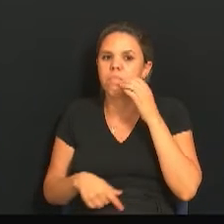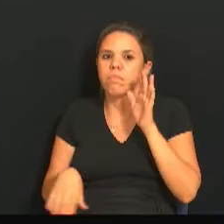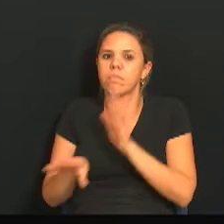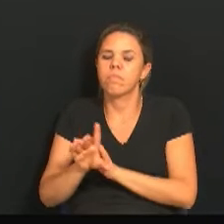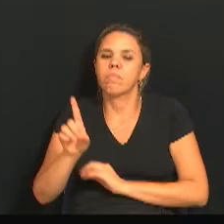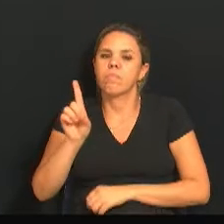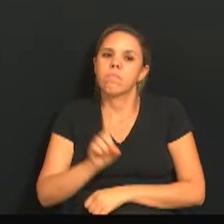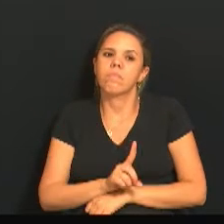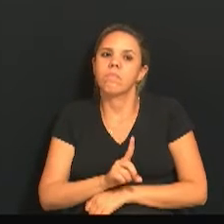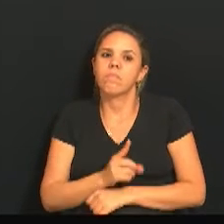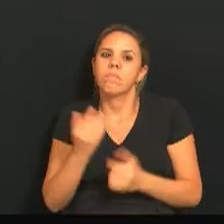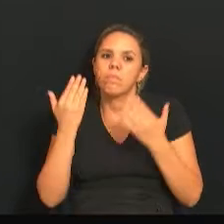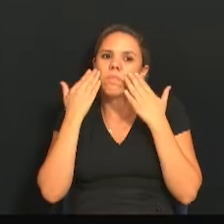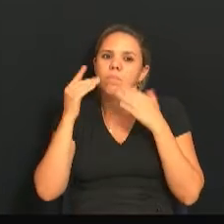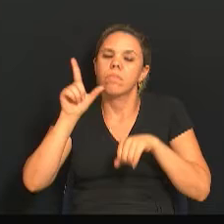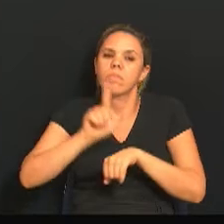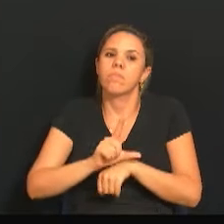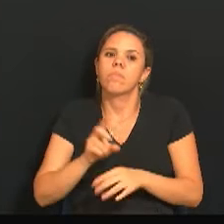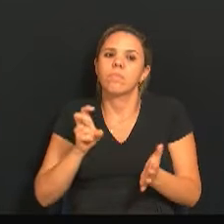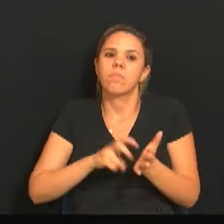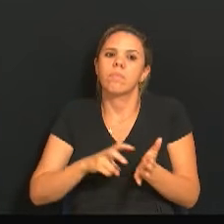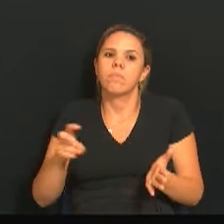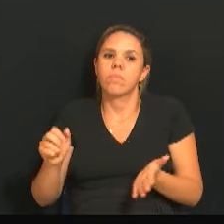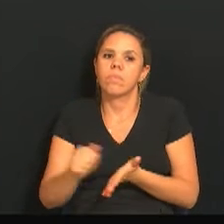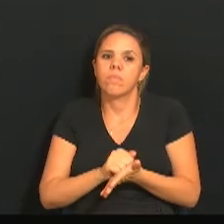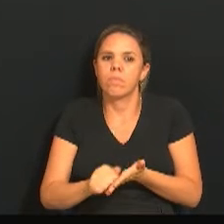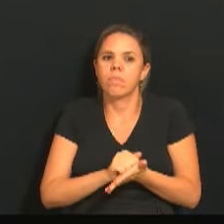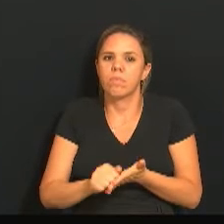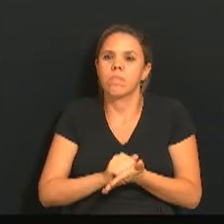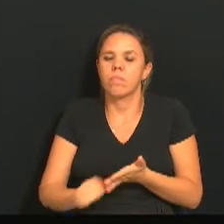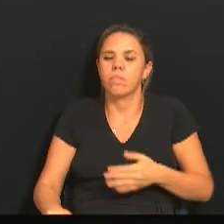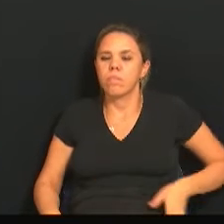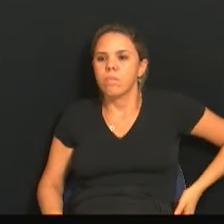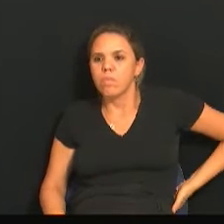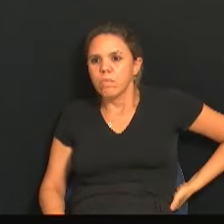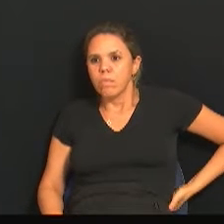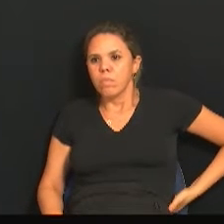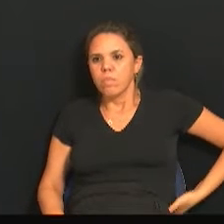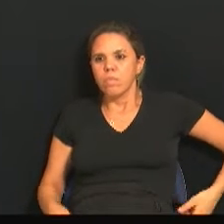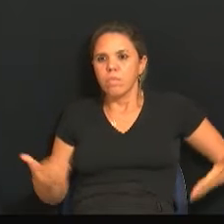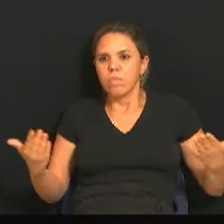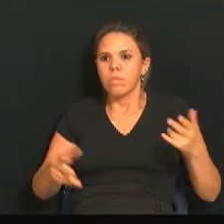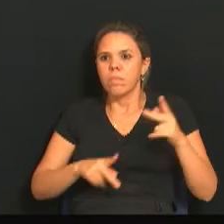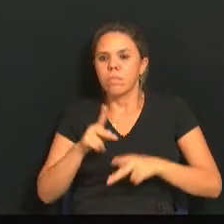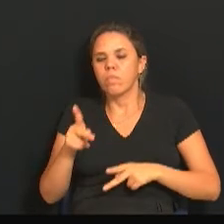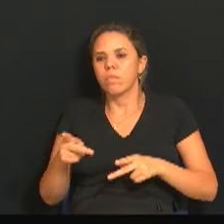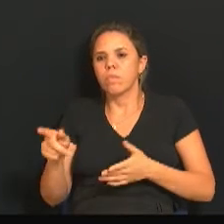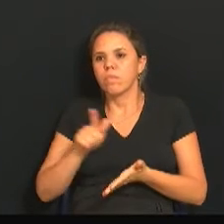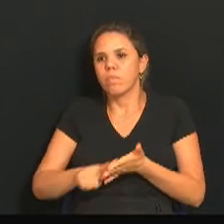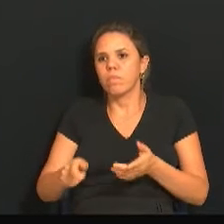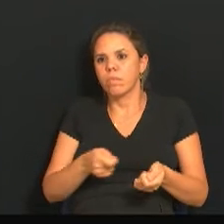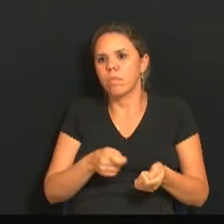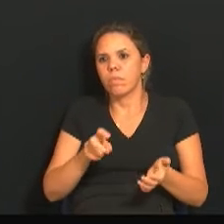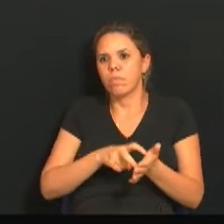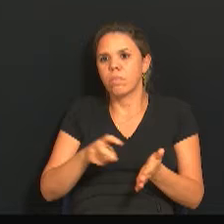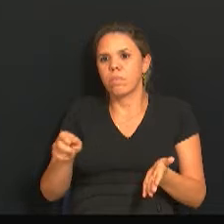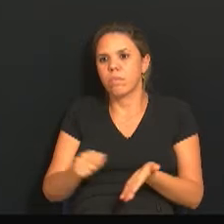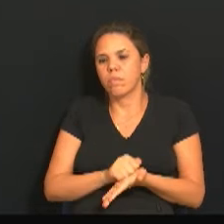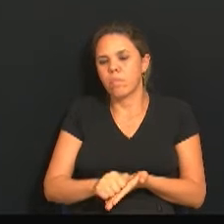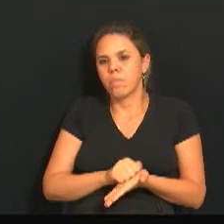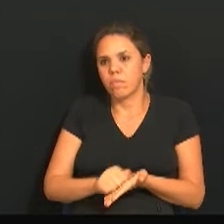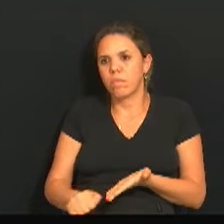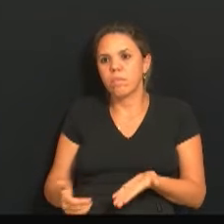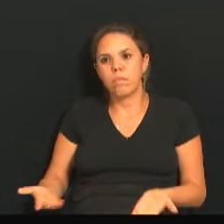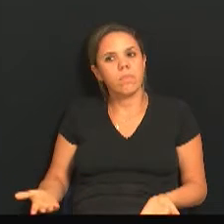na frente da loja de manhã, tem que lavar a calçada. Agora estão lavando, fazendo a lavagem de manhã, né? Então, assim,